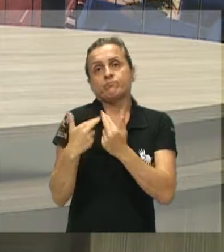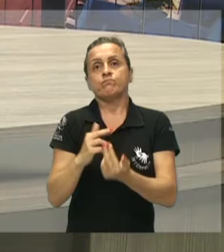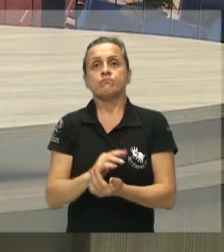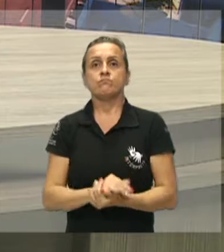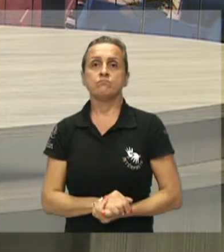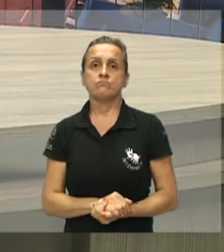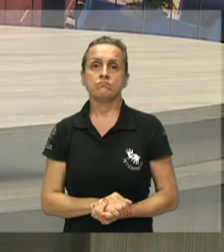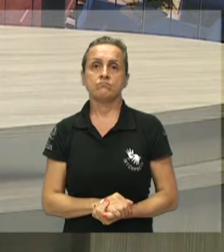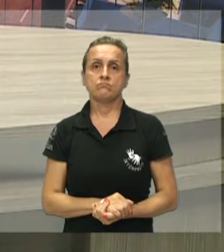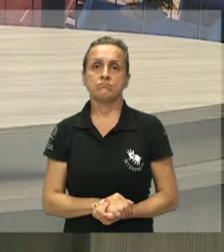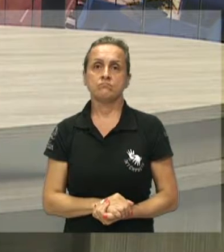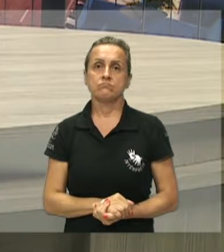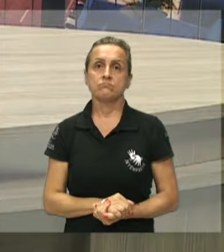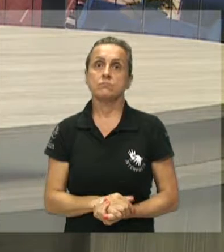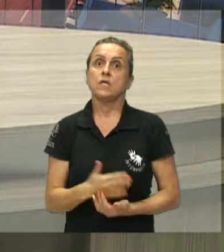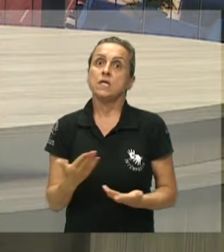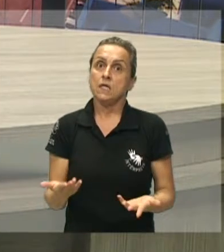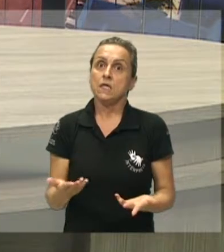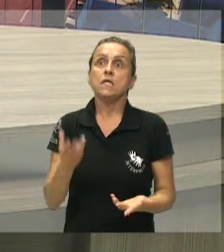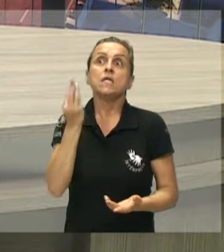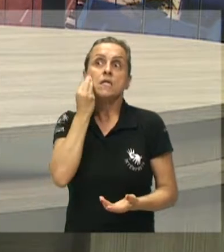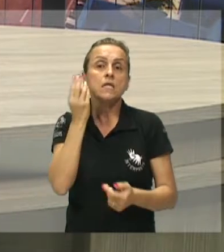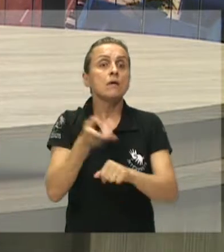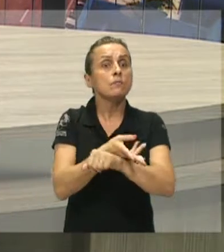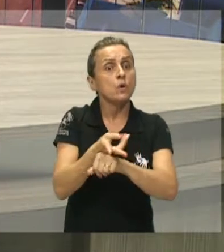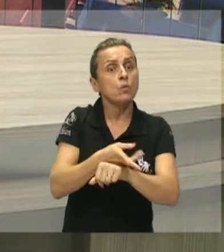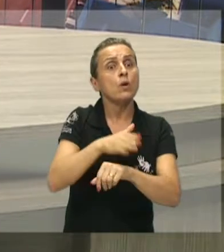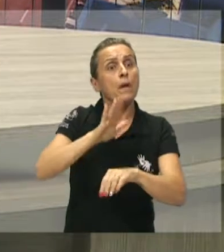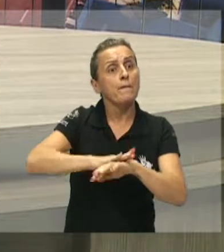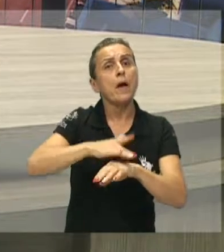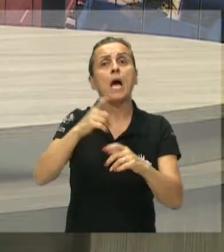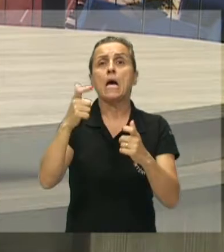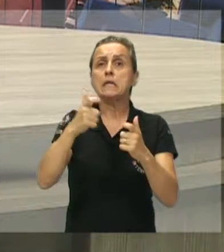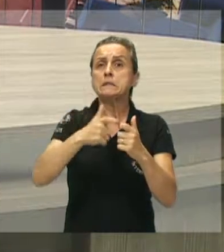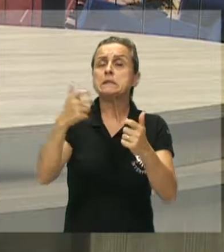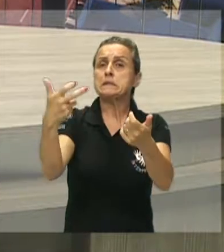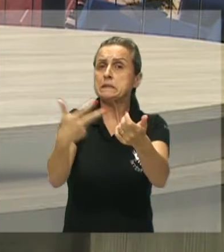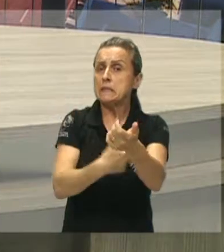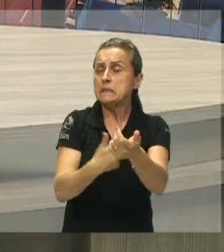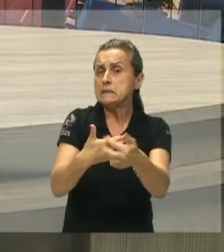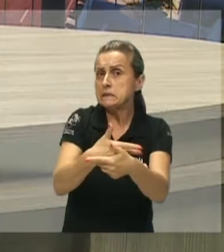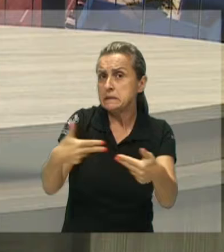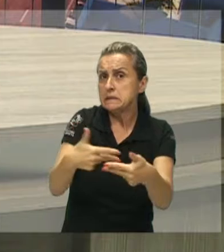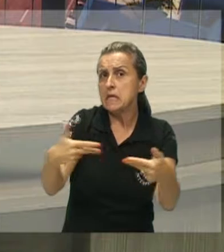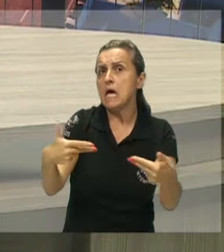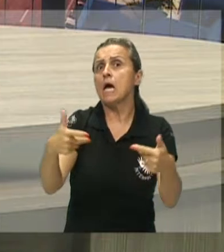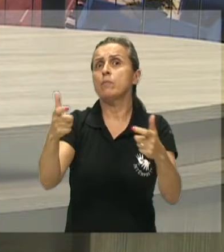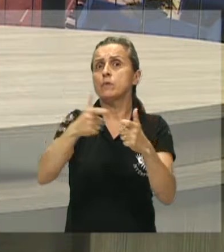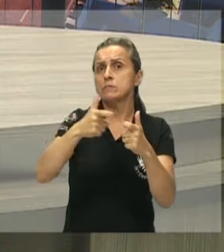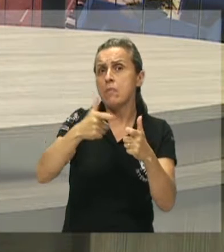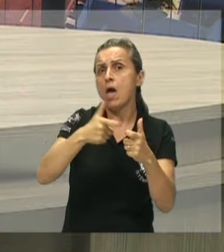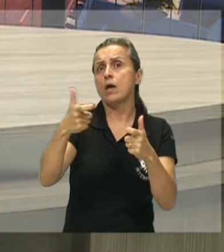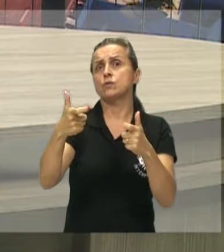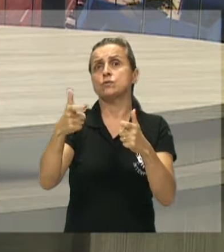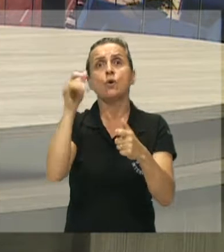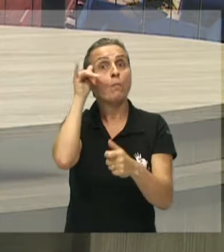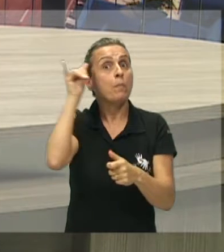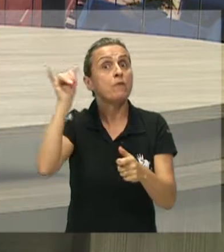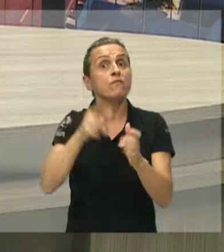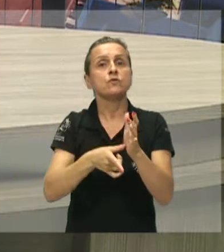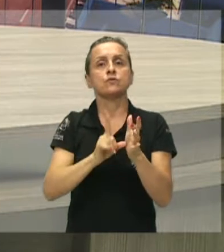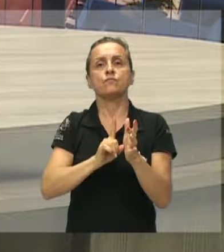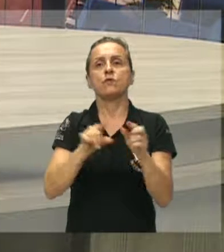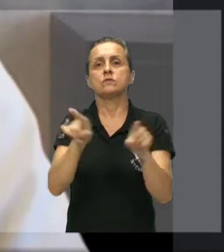da procura por exames preventivos, por consultas médicas e por um tratamento